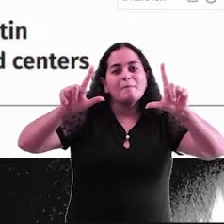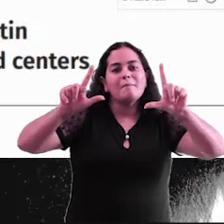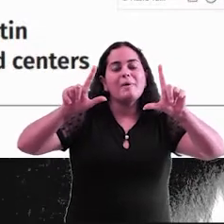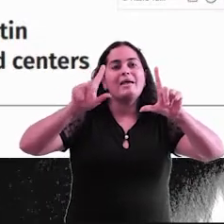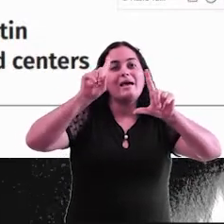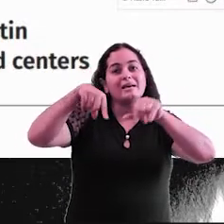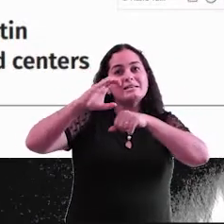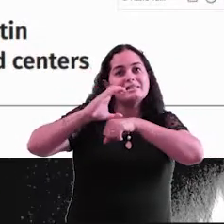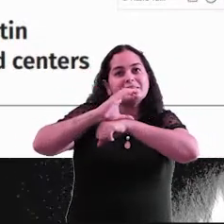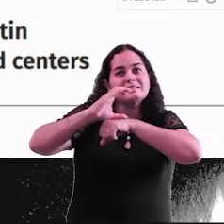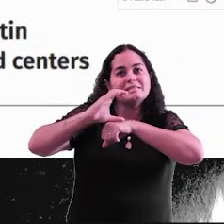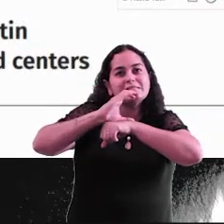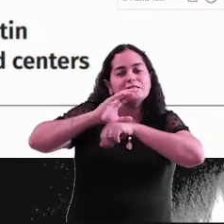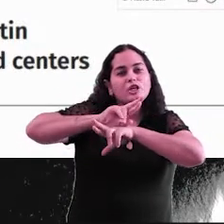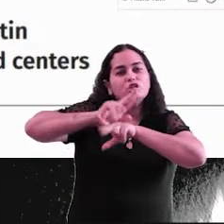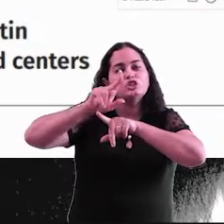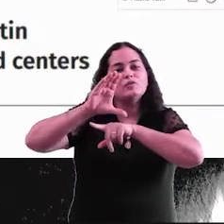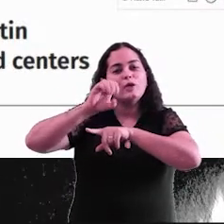ser navegável por